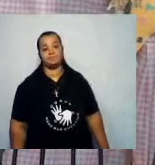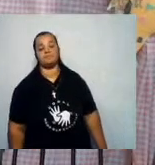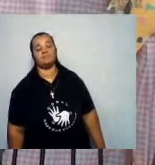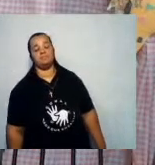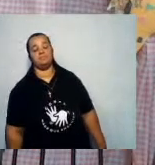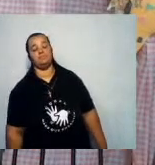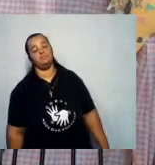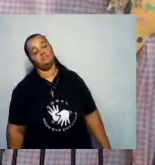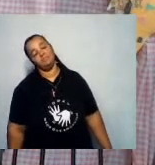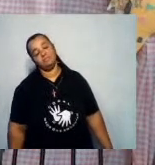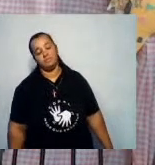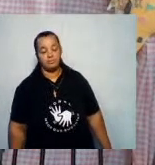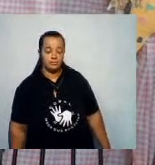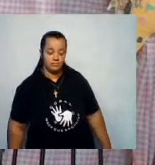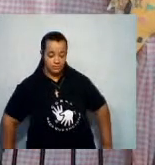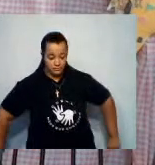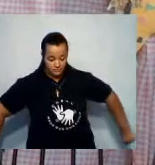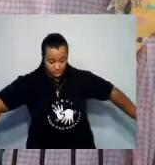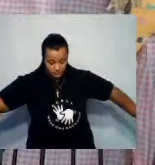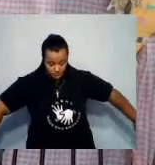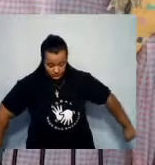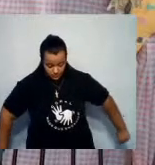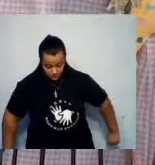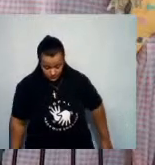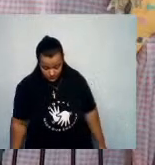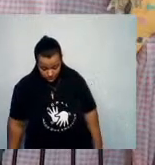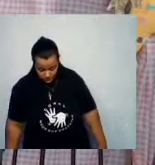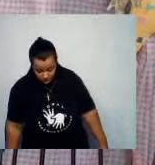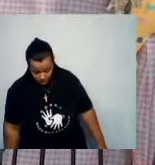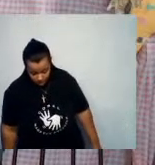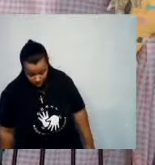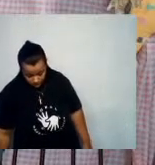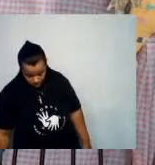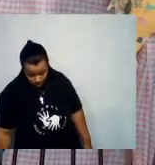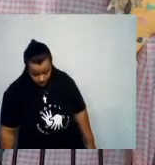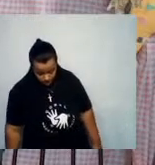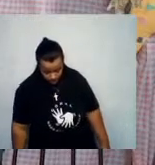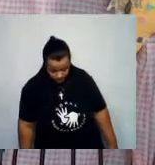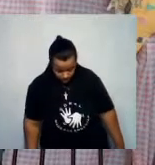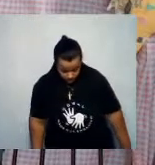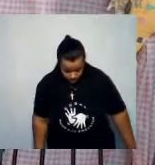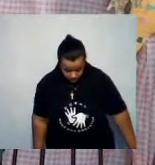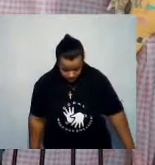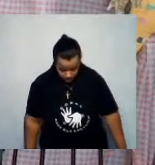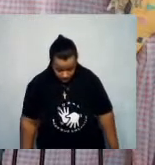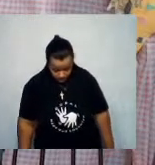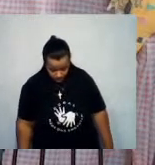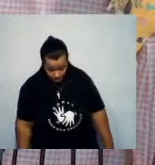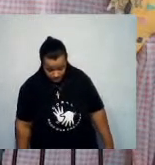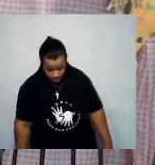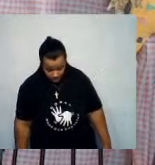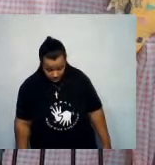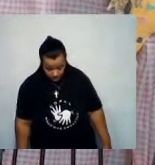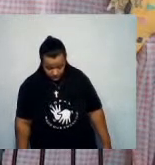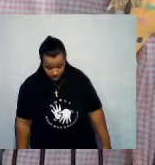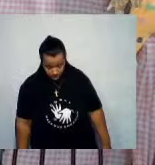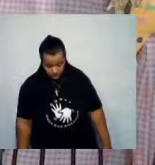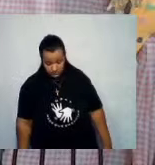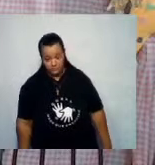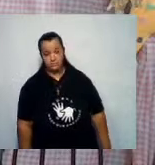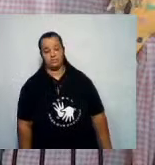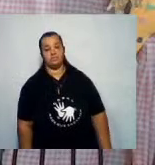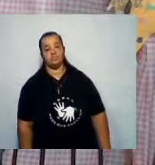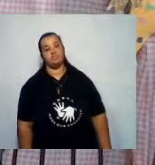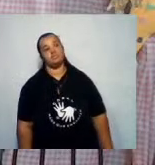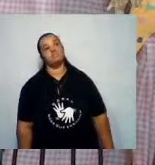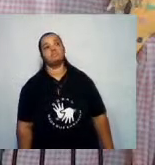né? Nosso, sim, nosso, nosso amigo, Silvino. Né, Silvino Sintra. Mais um ano convidando a gente para estar aqui junto. Sim, sempre. E parabenizar a prefeitura